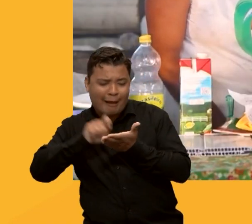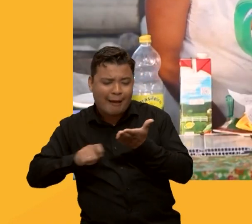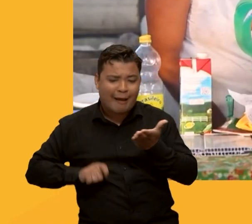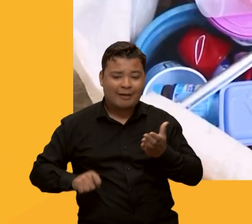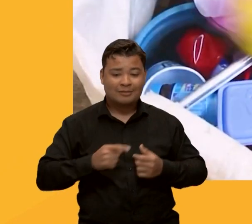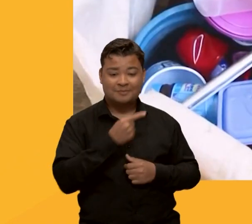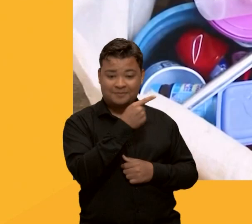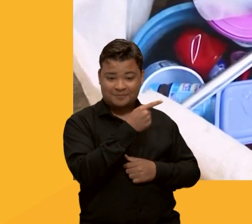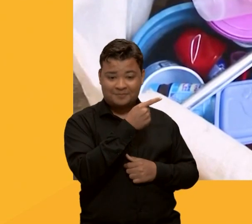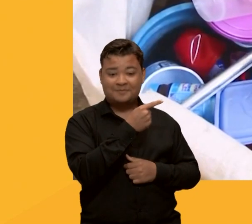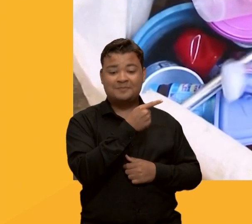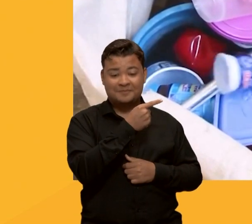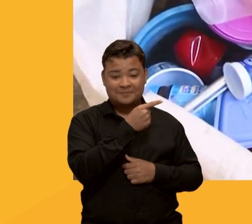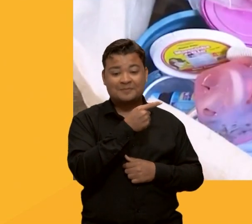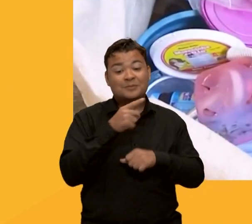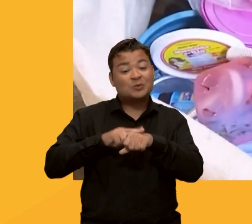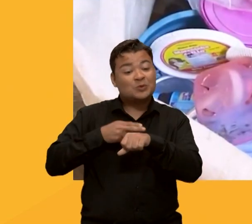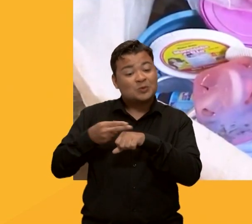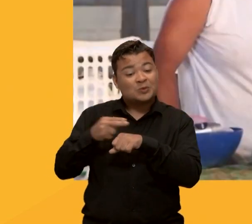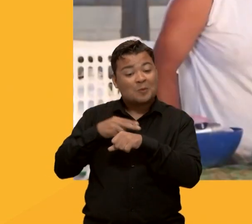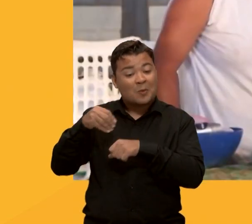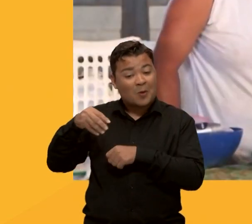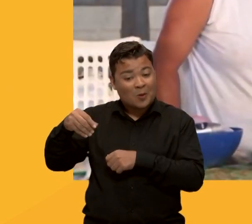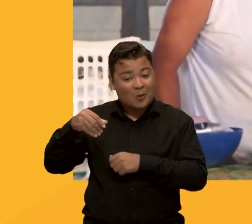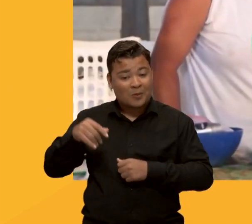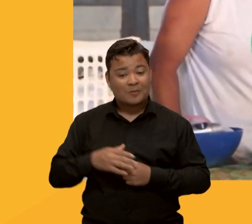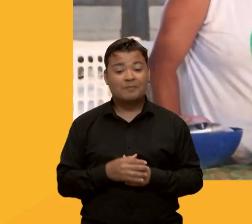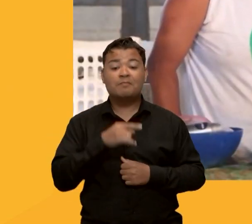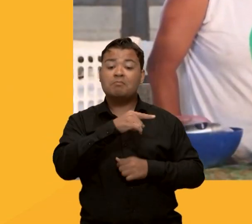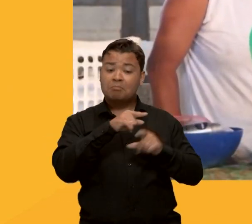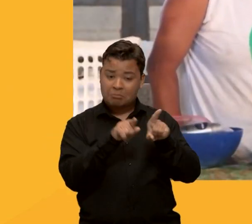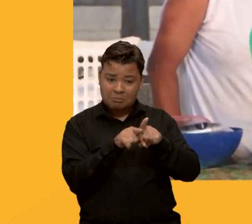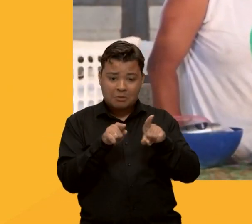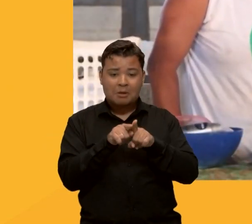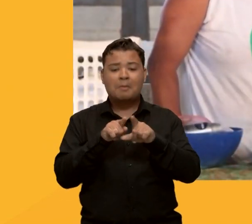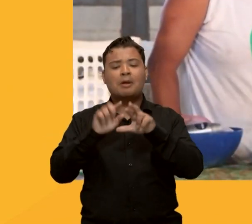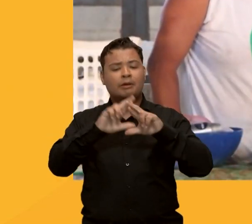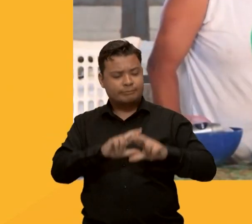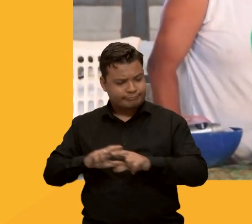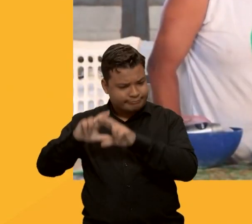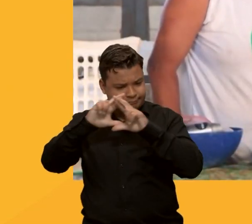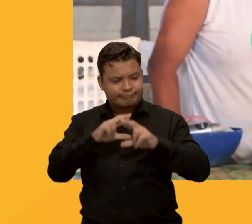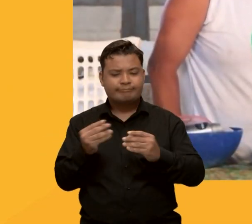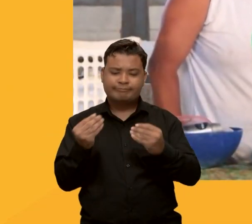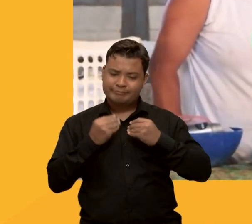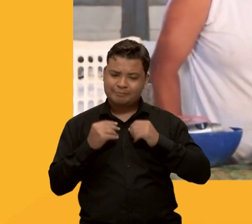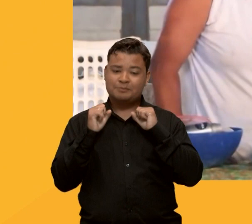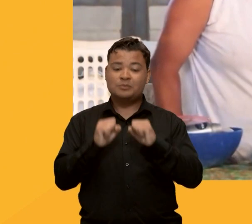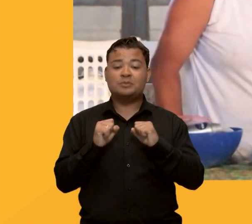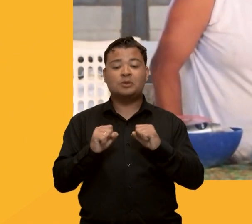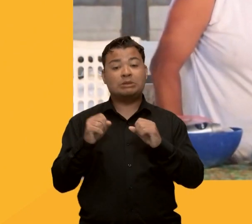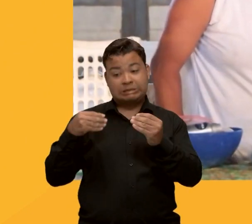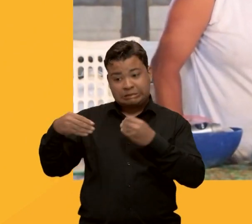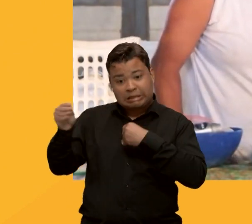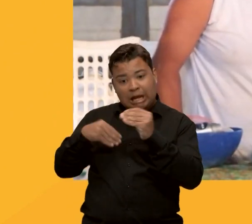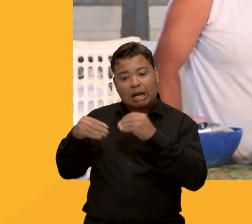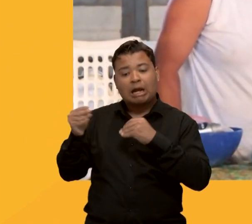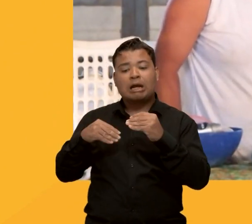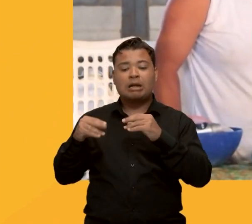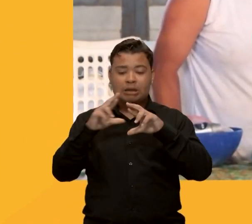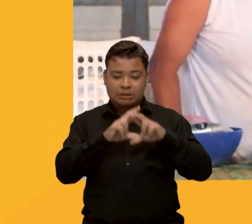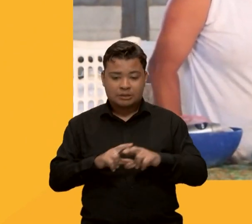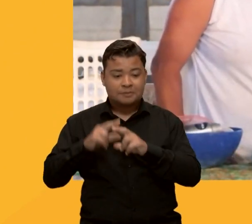é o Todd, esse aqui é o recicla. É saquinho, pode mandar que nós recicla. Sacolinha também nós recicla. Esse aqui é